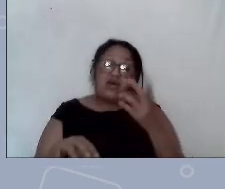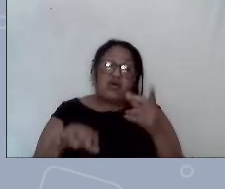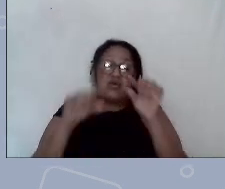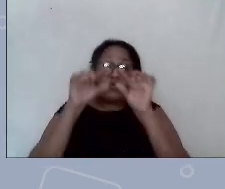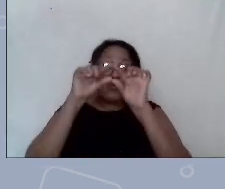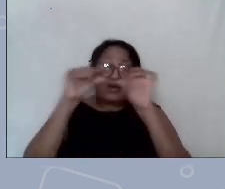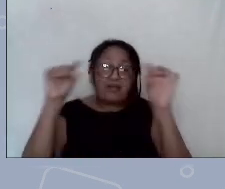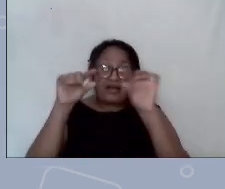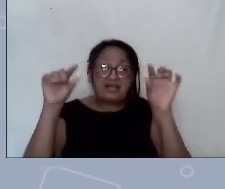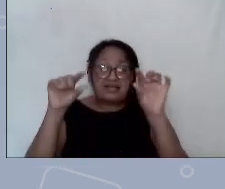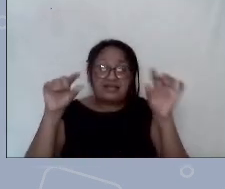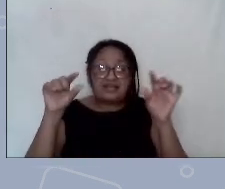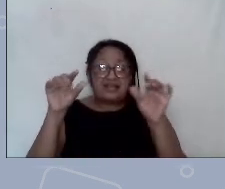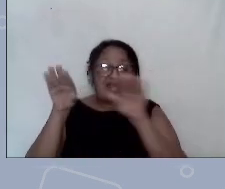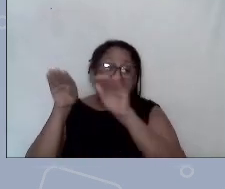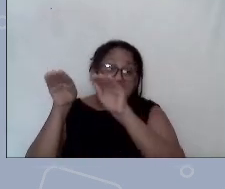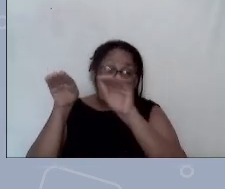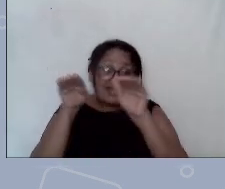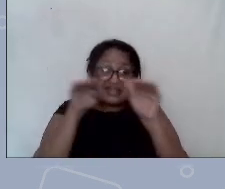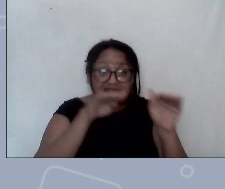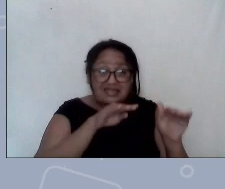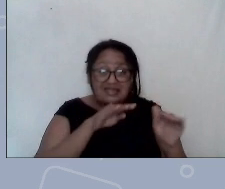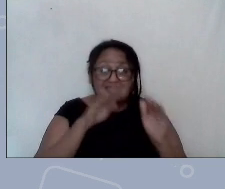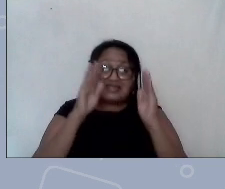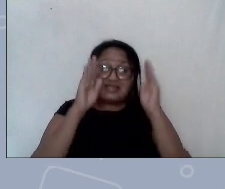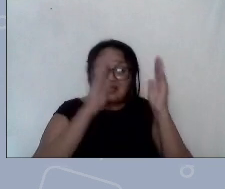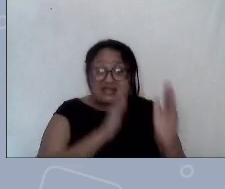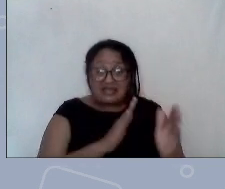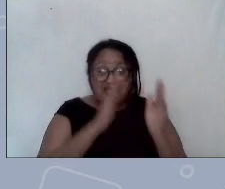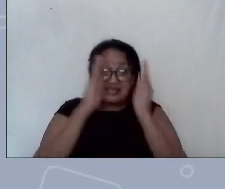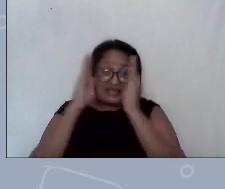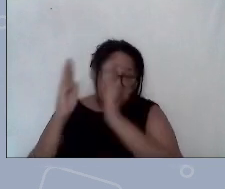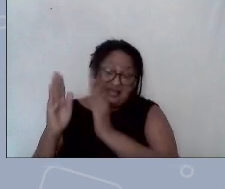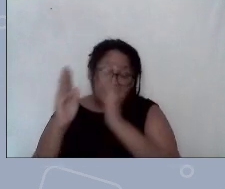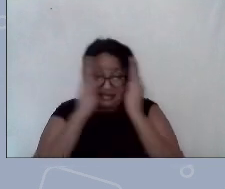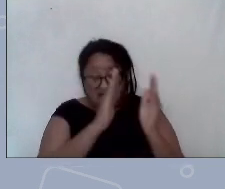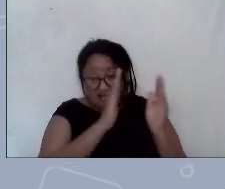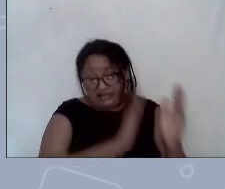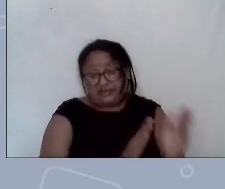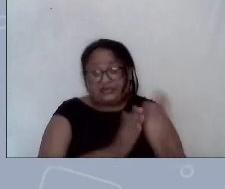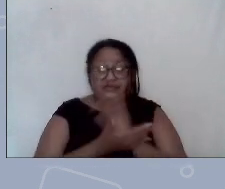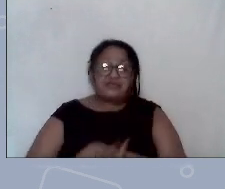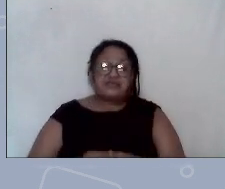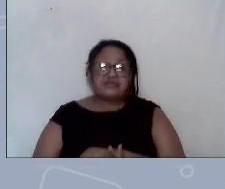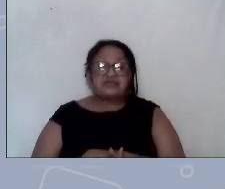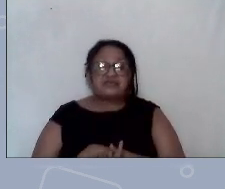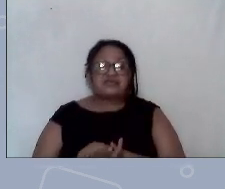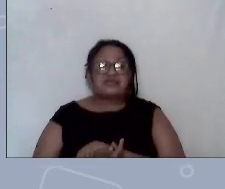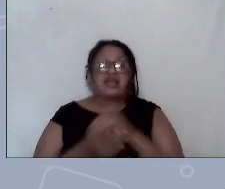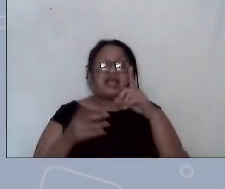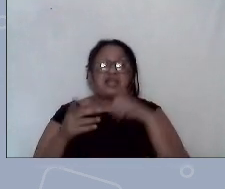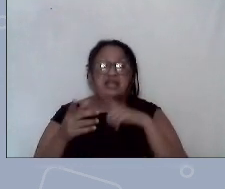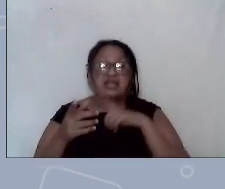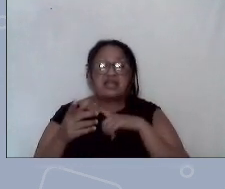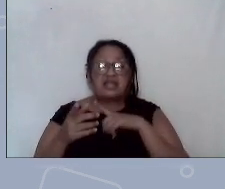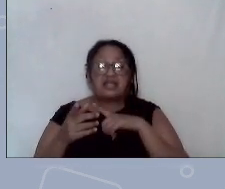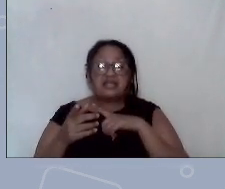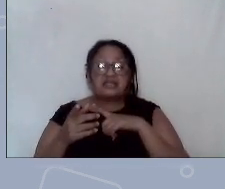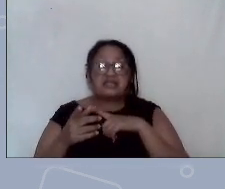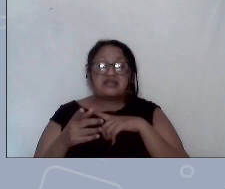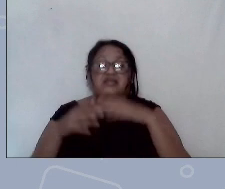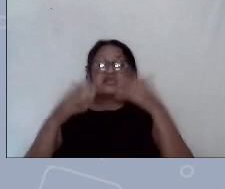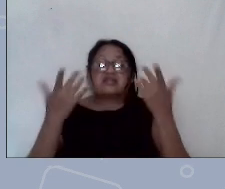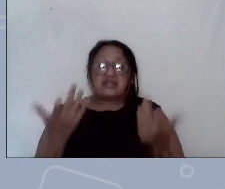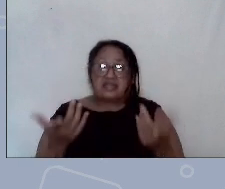graduada ou seja tem partes determinadas de gradação contendo subdivisões aí você